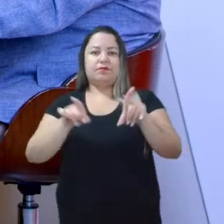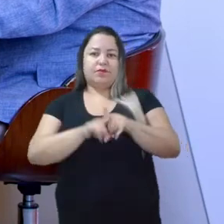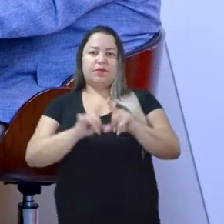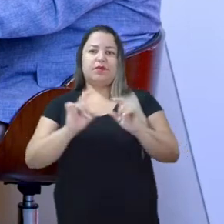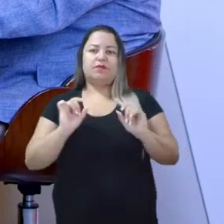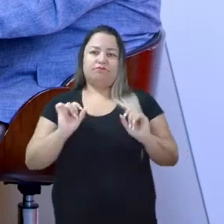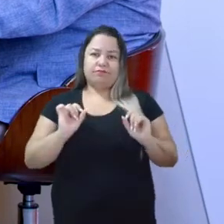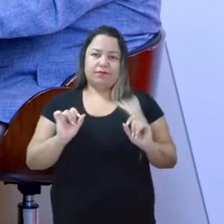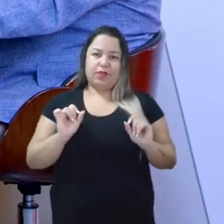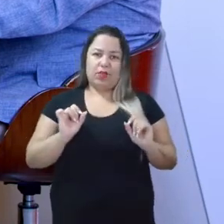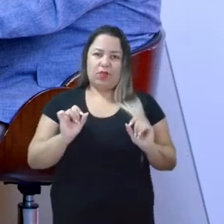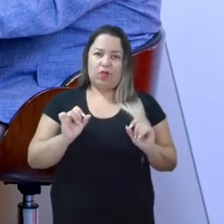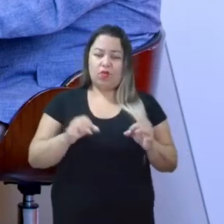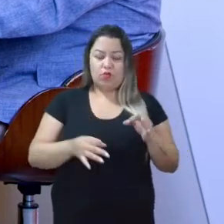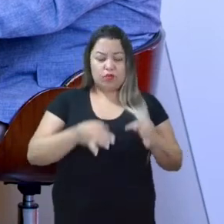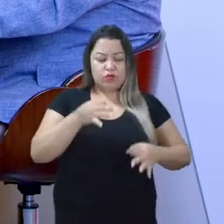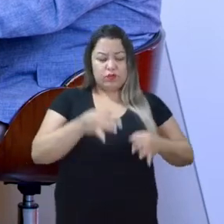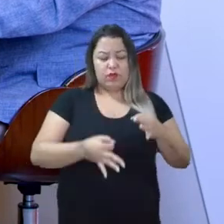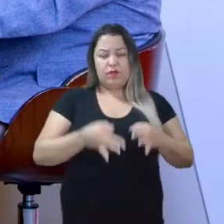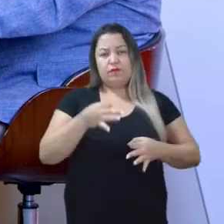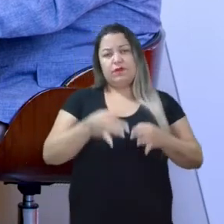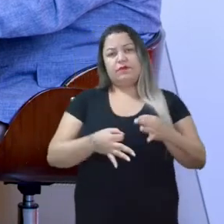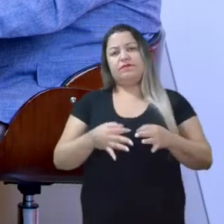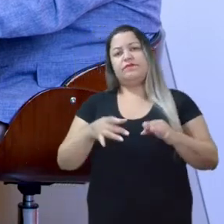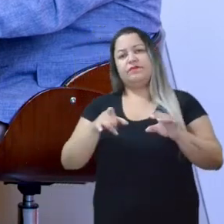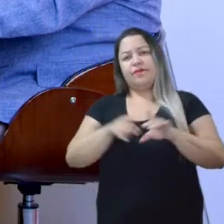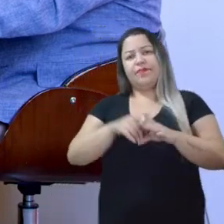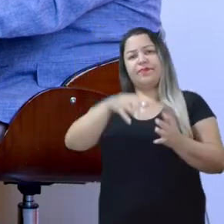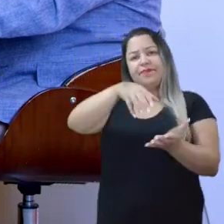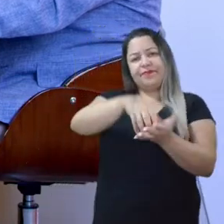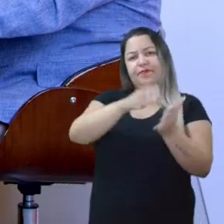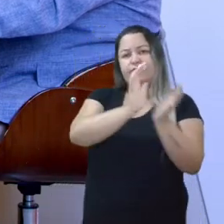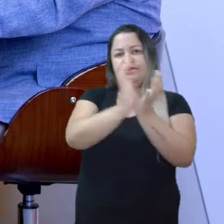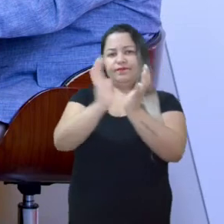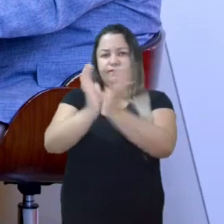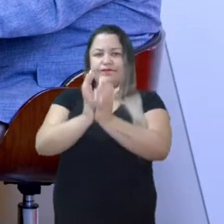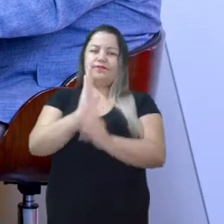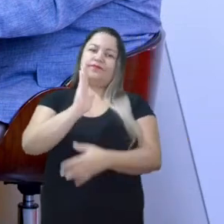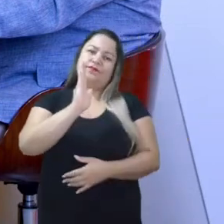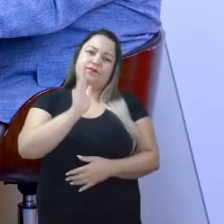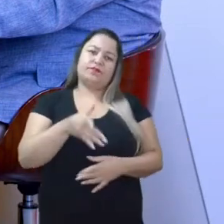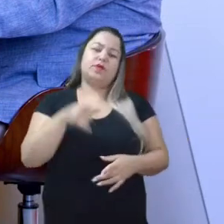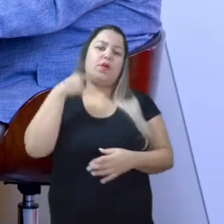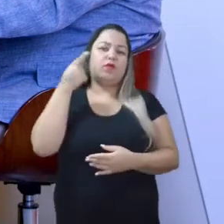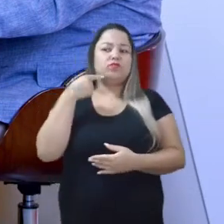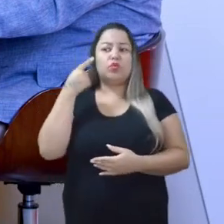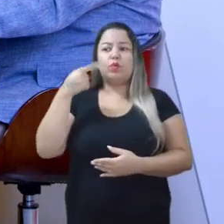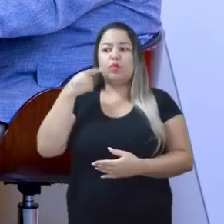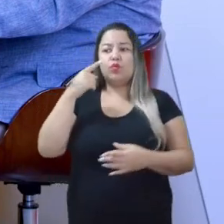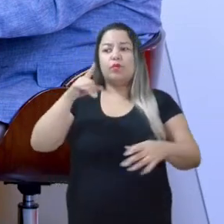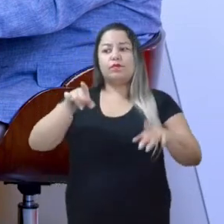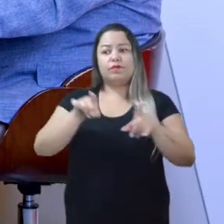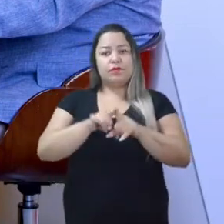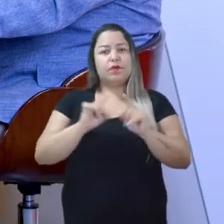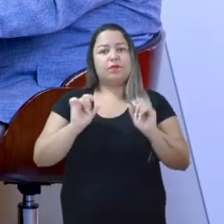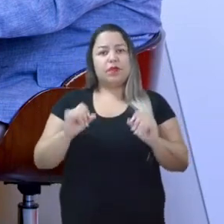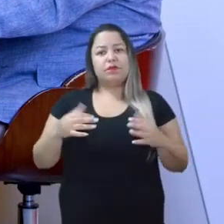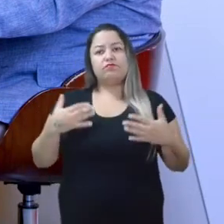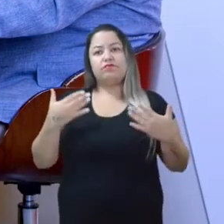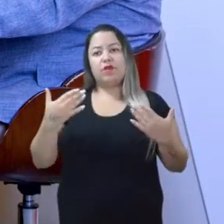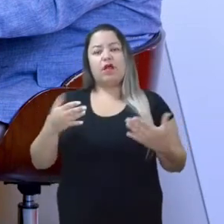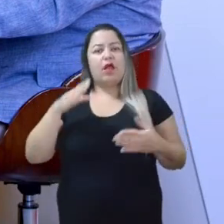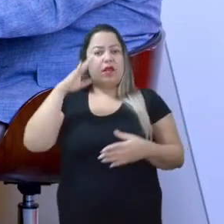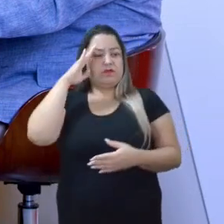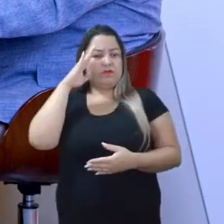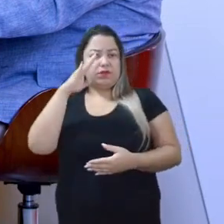início do julgamento, muitas entidades já fizeram, através de seus advogados, as sustentações orais e trouxeram seus principais argumentos.